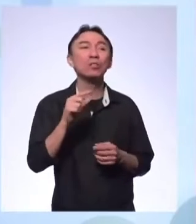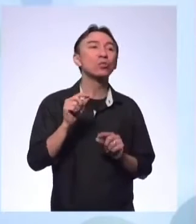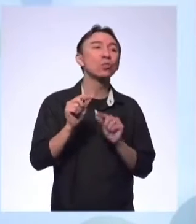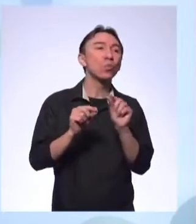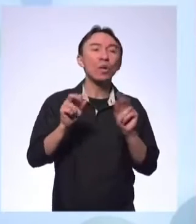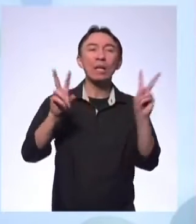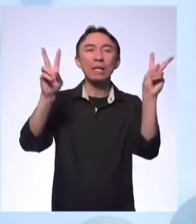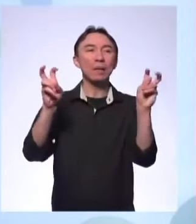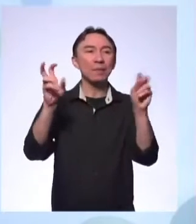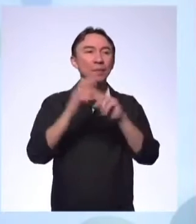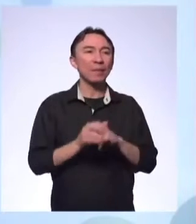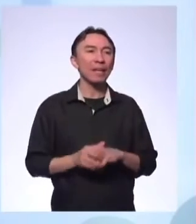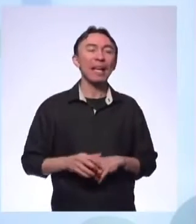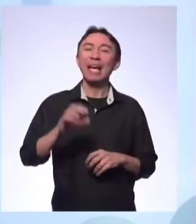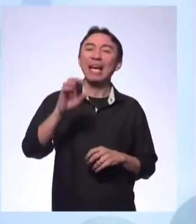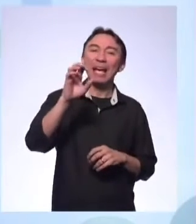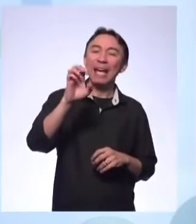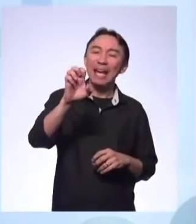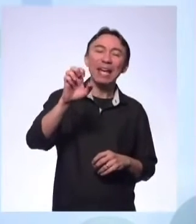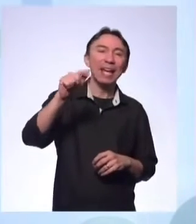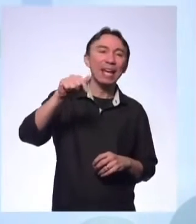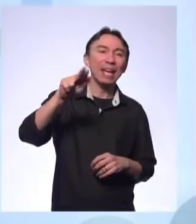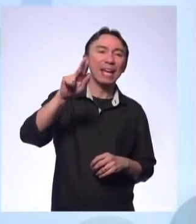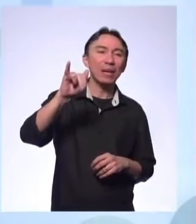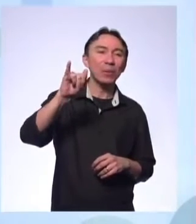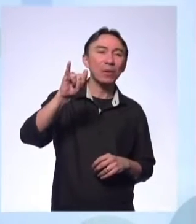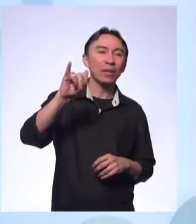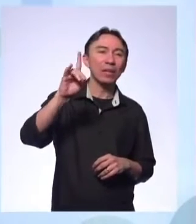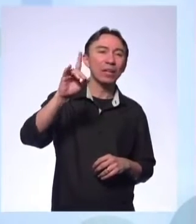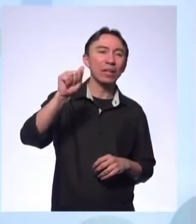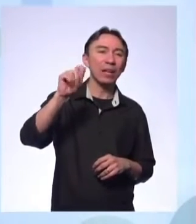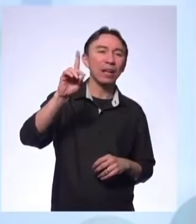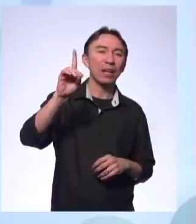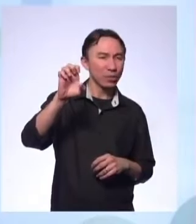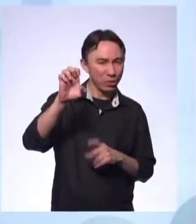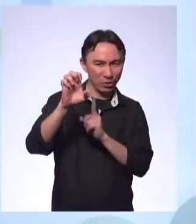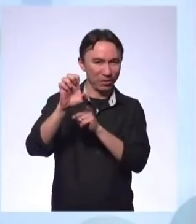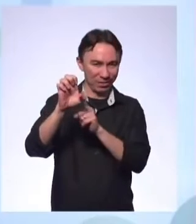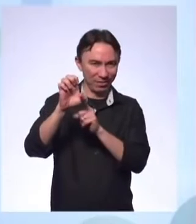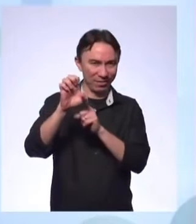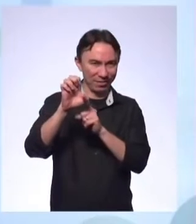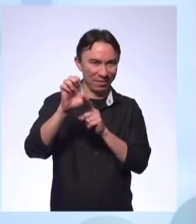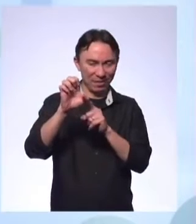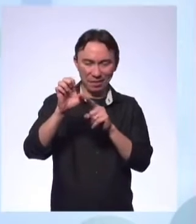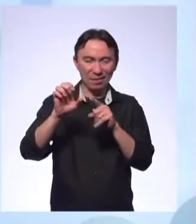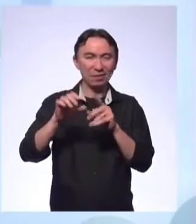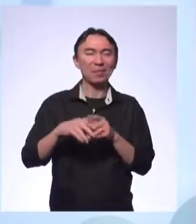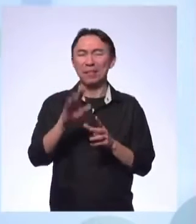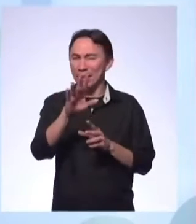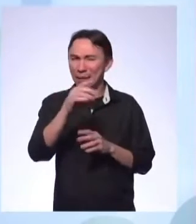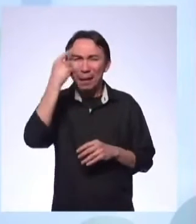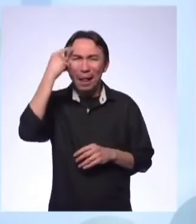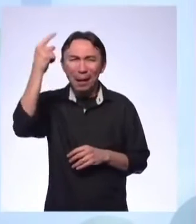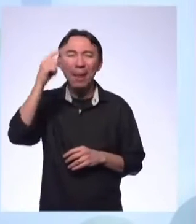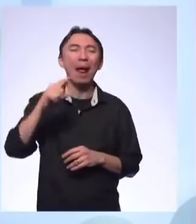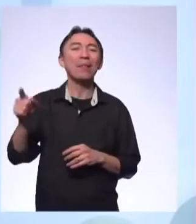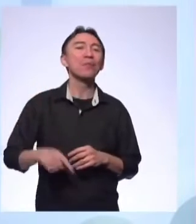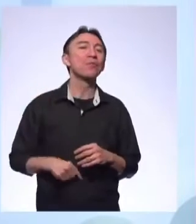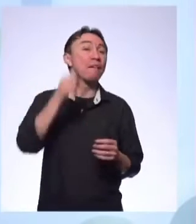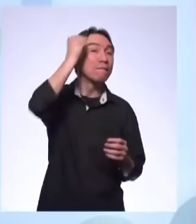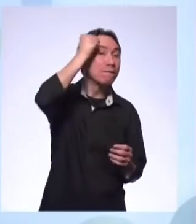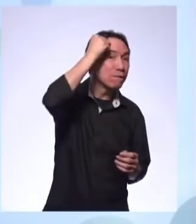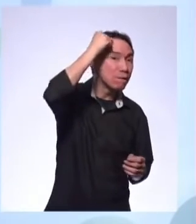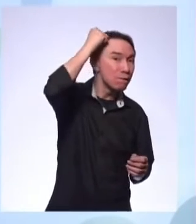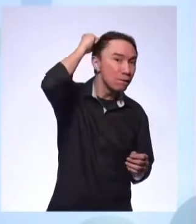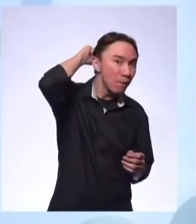isso daqui não é igualdade mas é falta de Equidade aí eu peguei e trouxe o exemplo do vestibular que muitas vezes